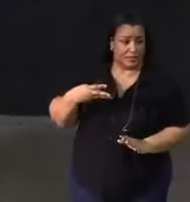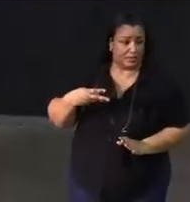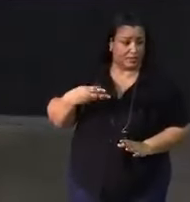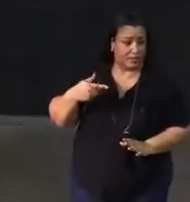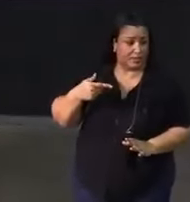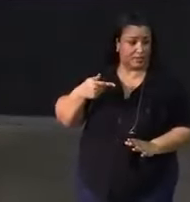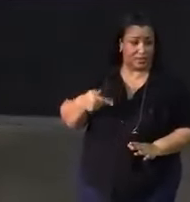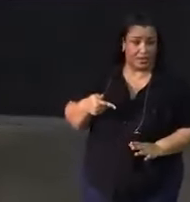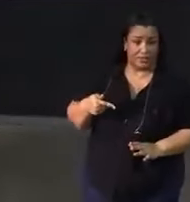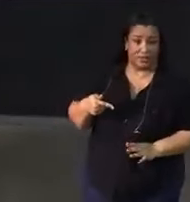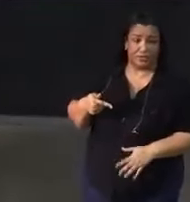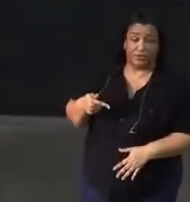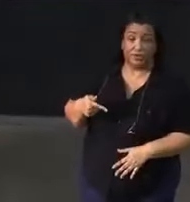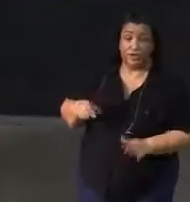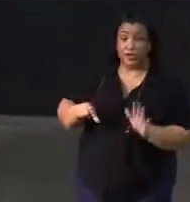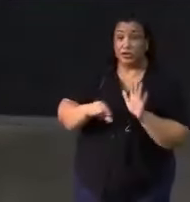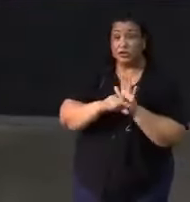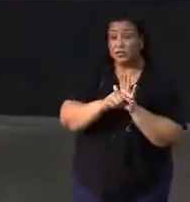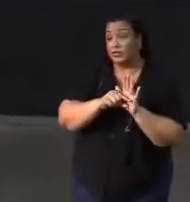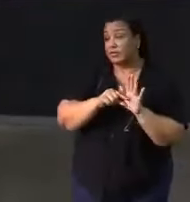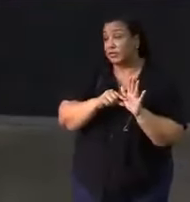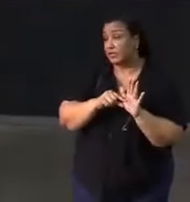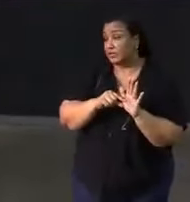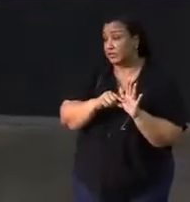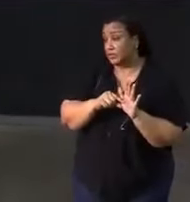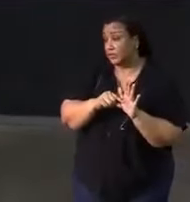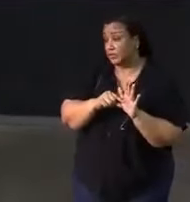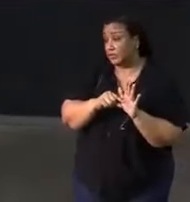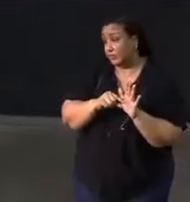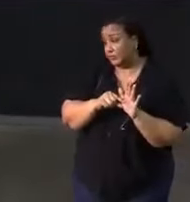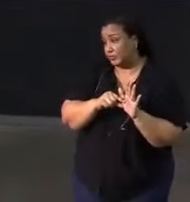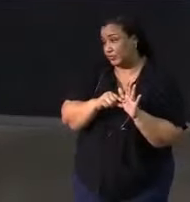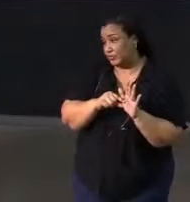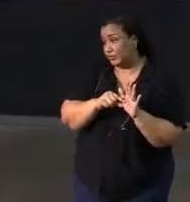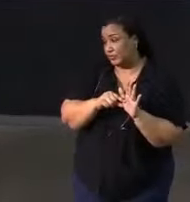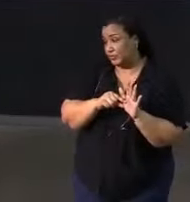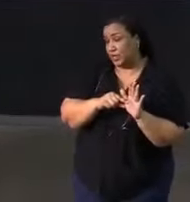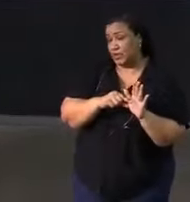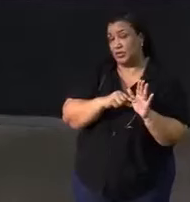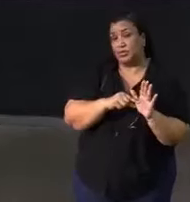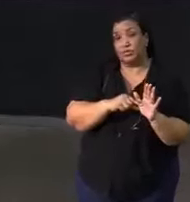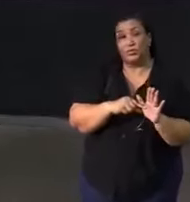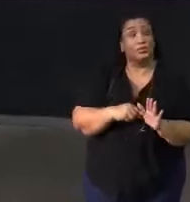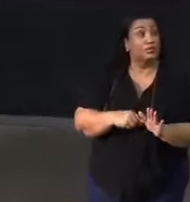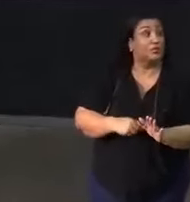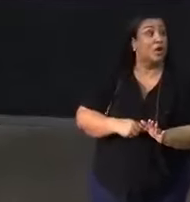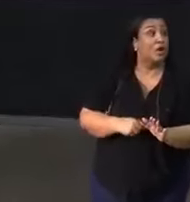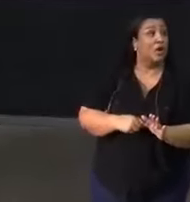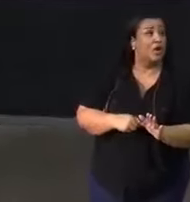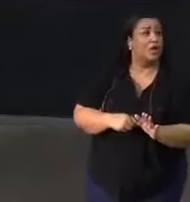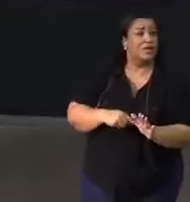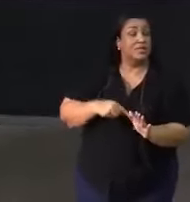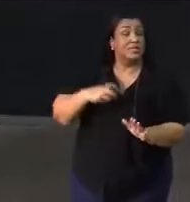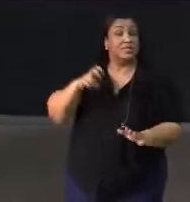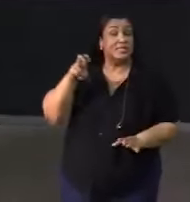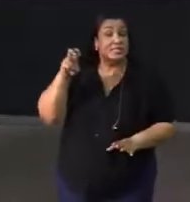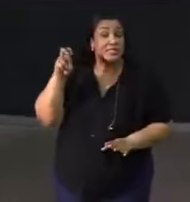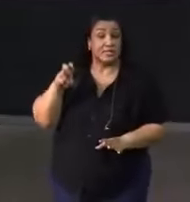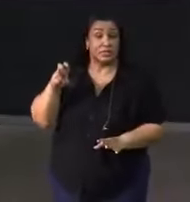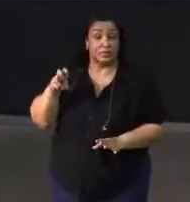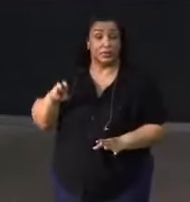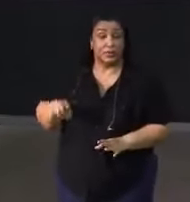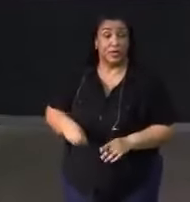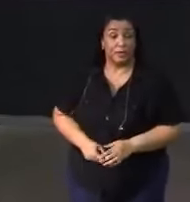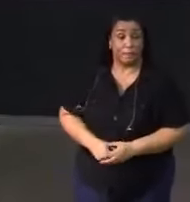Eu vou ler apenas um verso do capítulo 37 e também vou ler depois um verso